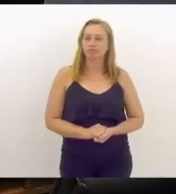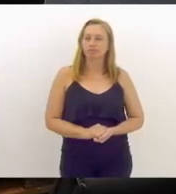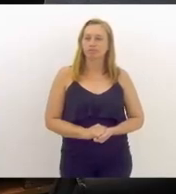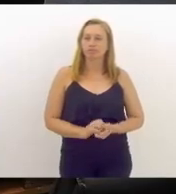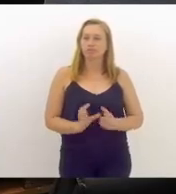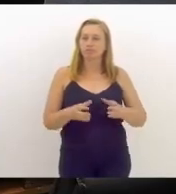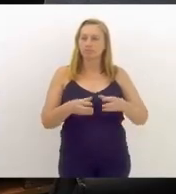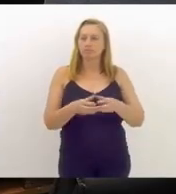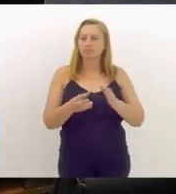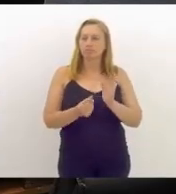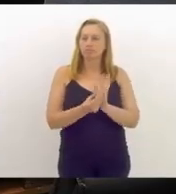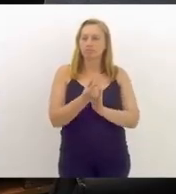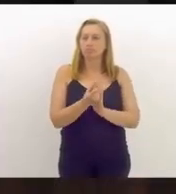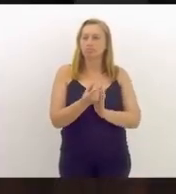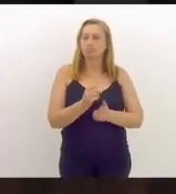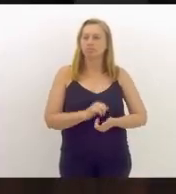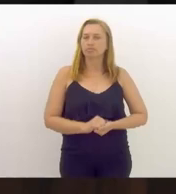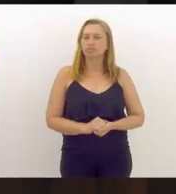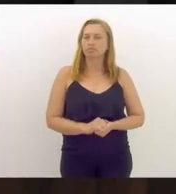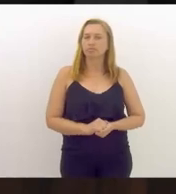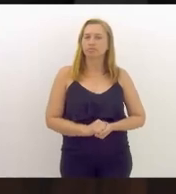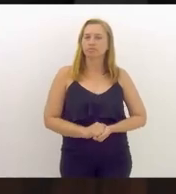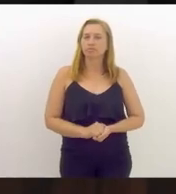pela comissão de orçamento